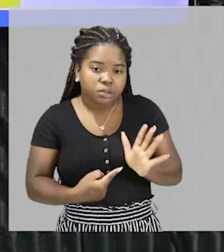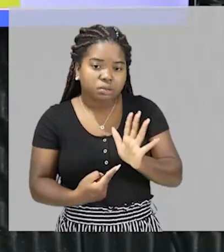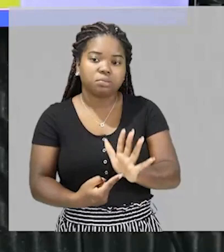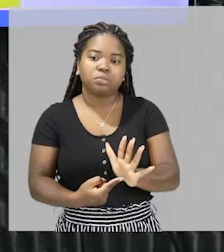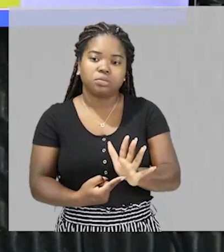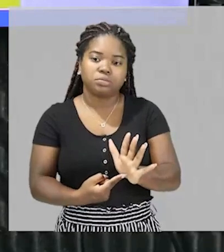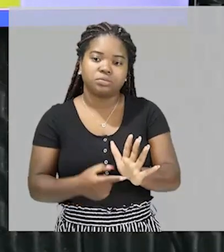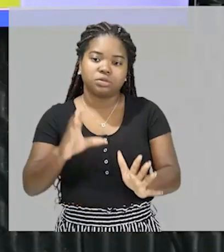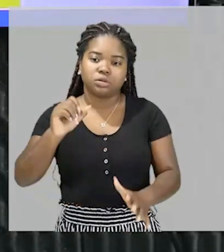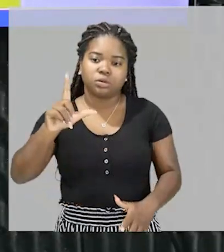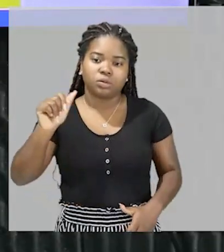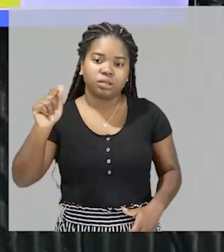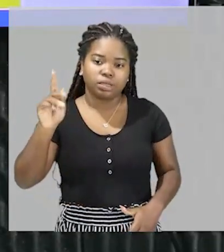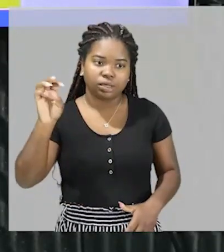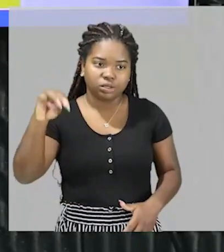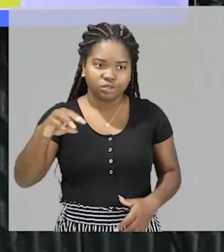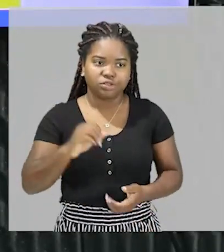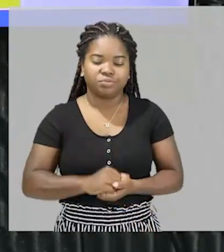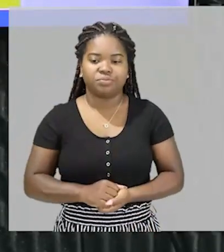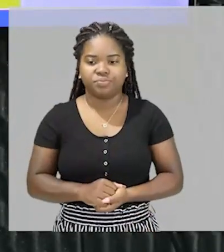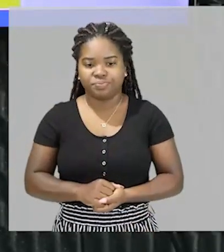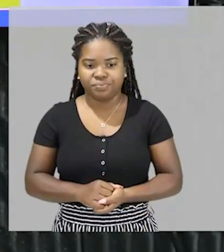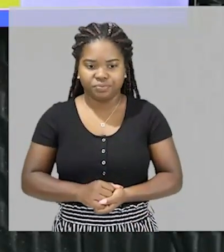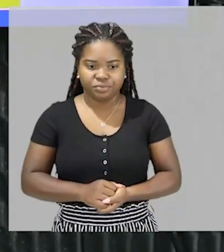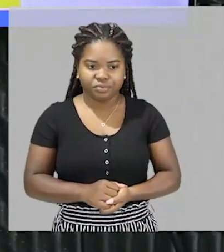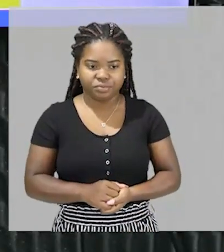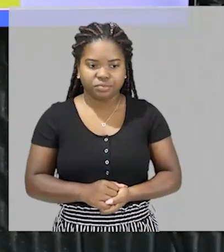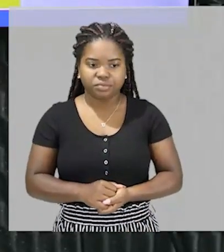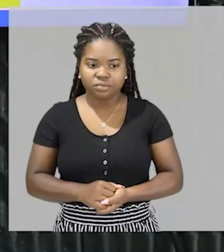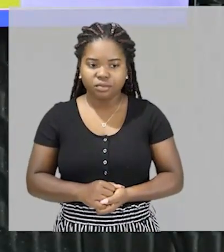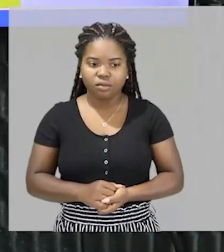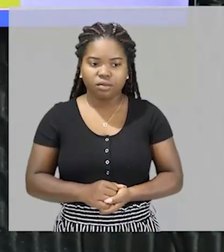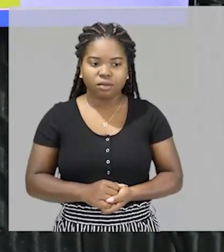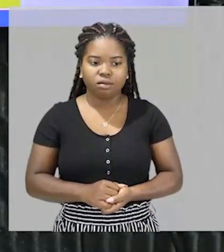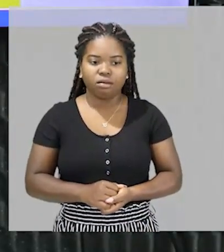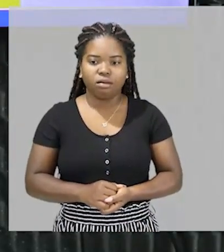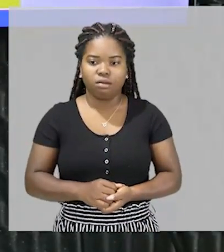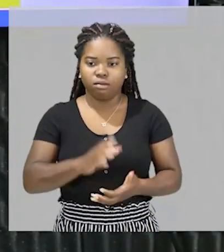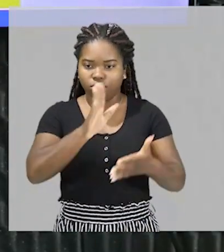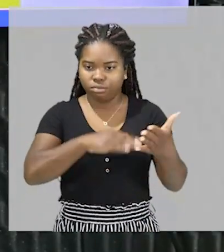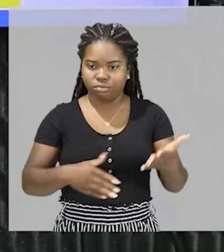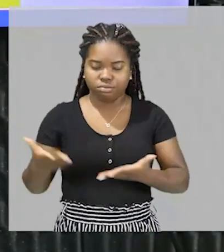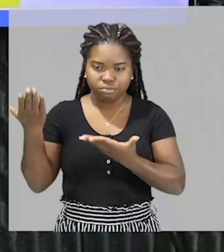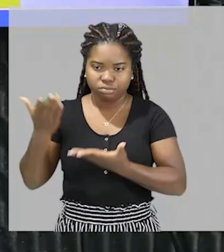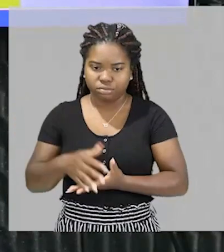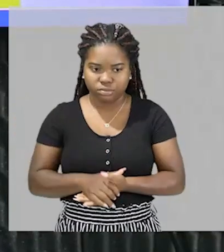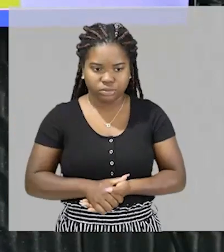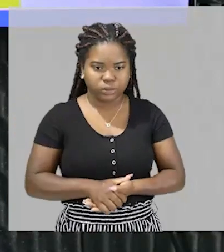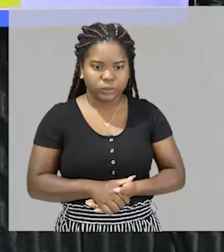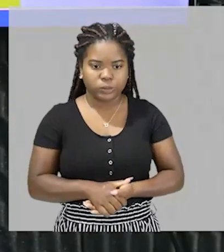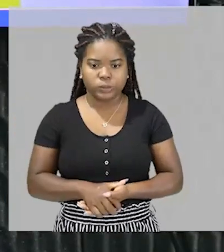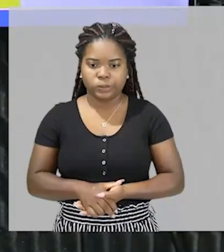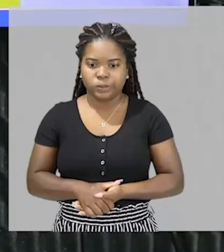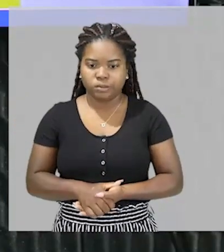ou a decolagem esse tipo de situação. Achei interessantíssimo. Marilyn, 1979, serigrafia colorida e colagem de